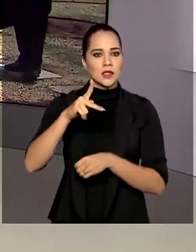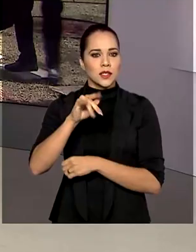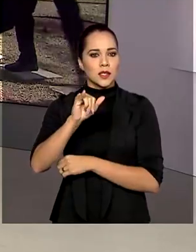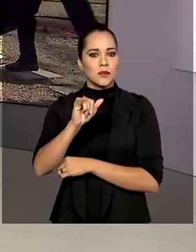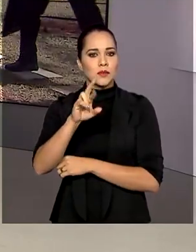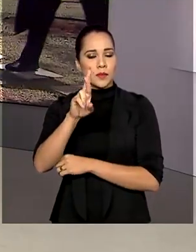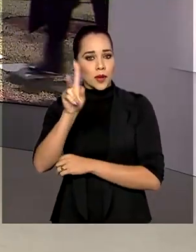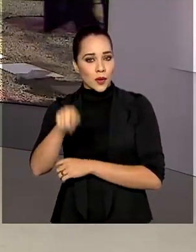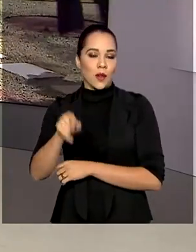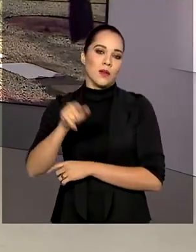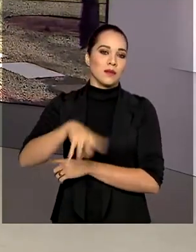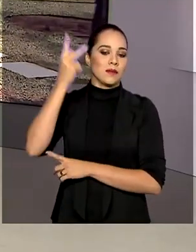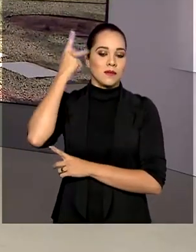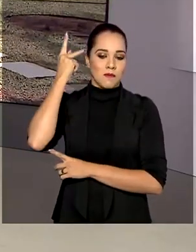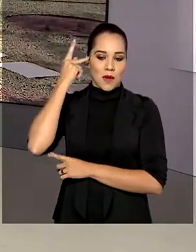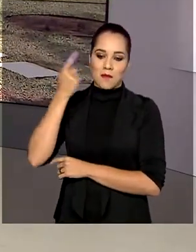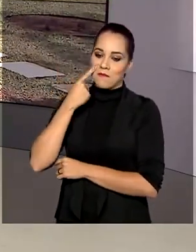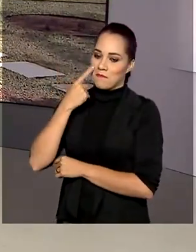interior de São Paulo. Acompanhe com a gente.